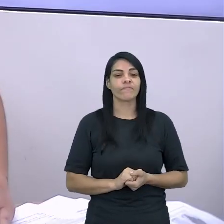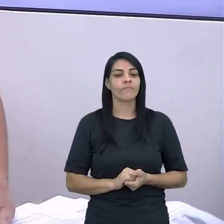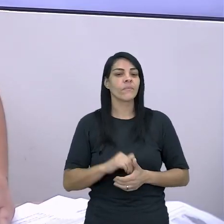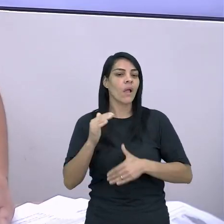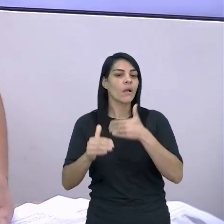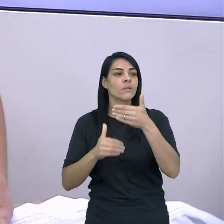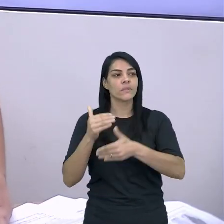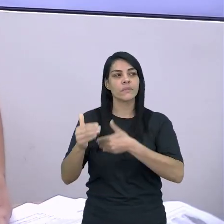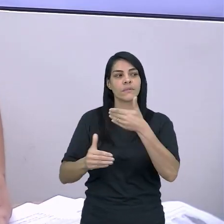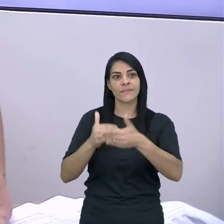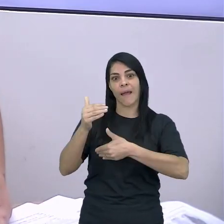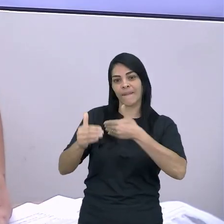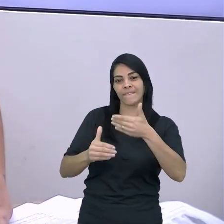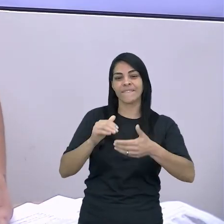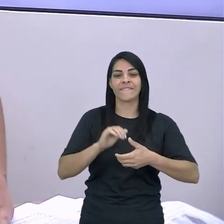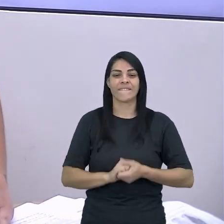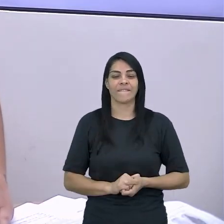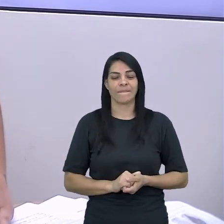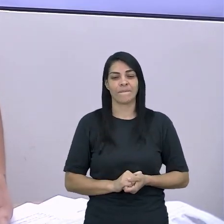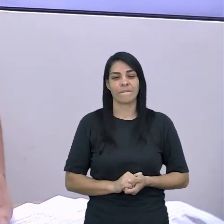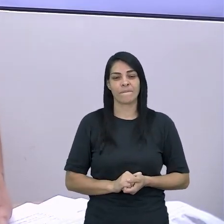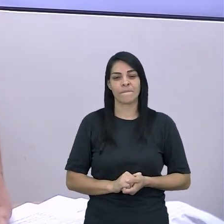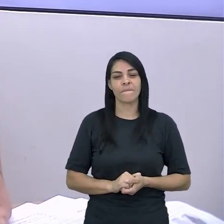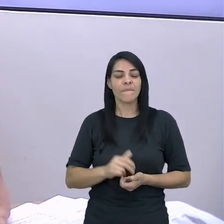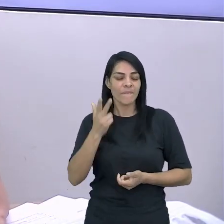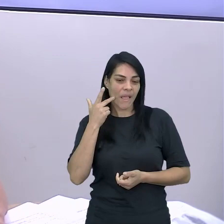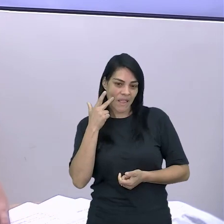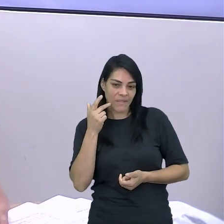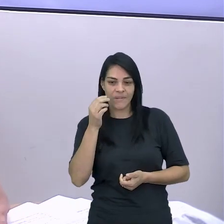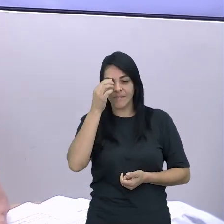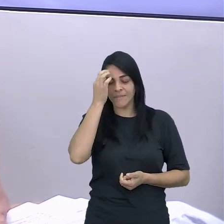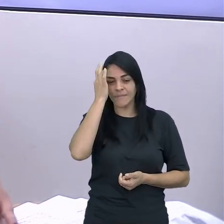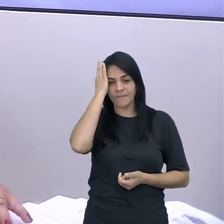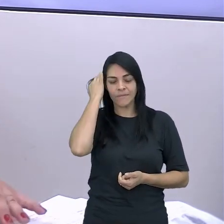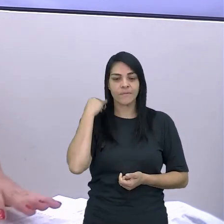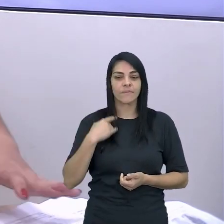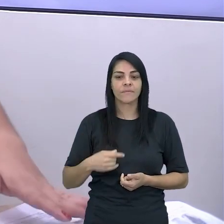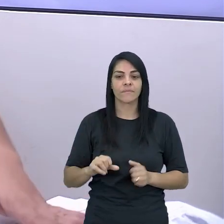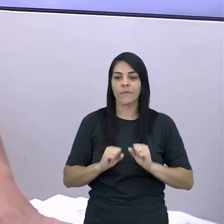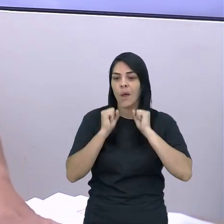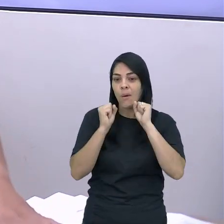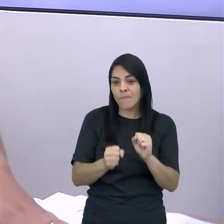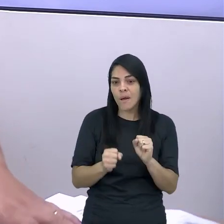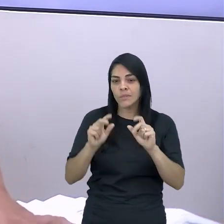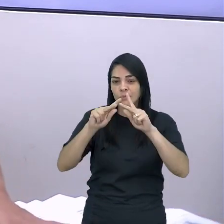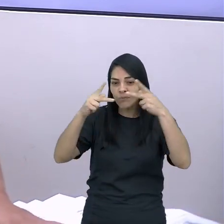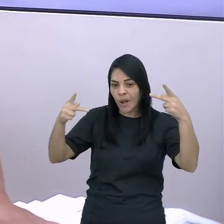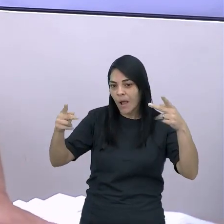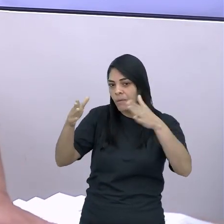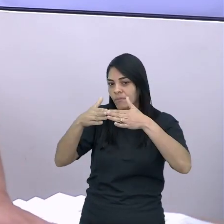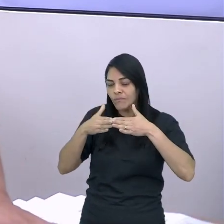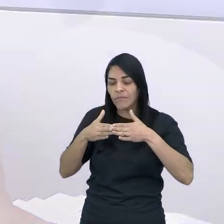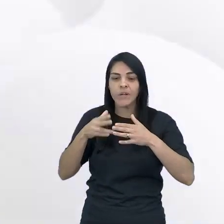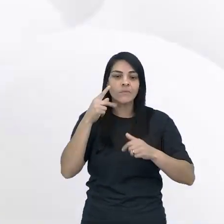processo natural, né? É um processo gente? natural. É um processo natural. Pode passar o slide, por favor?